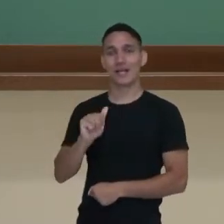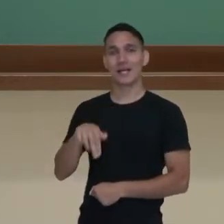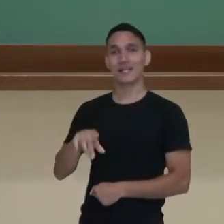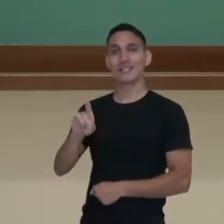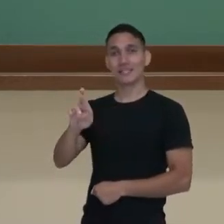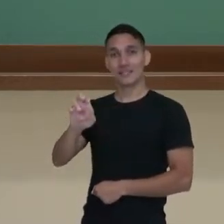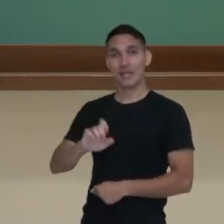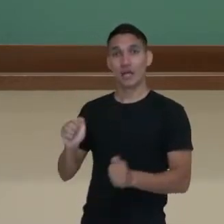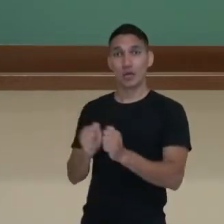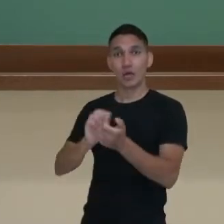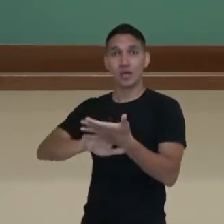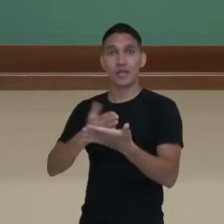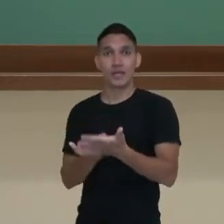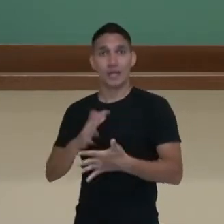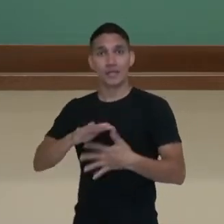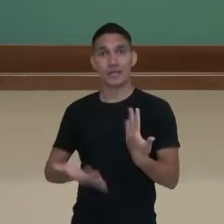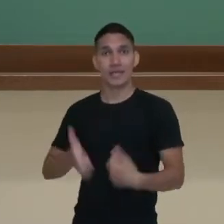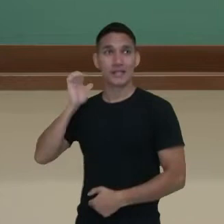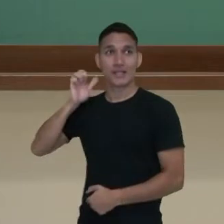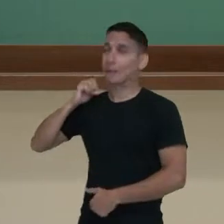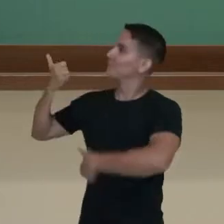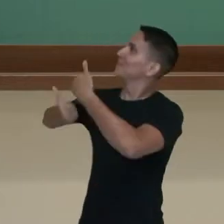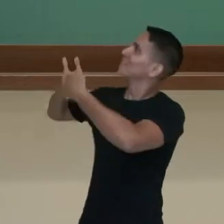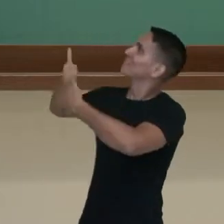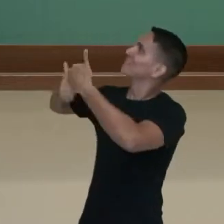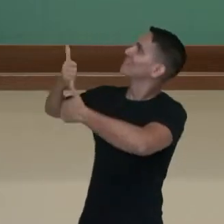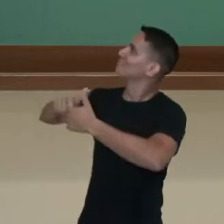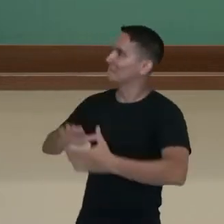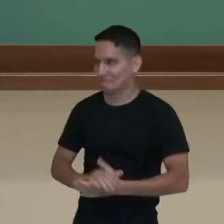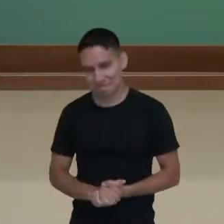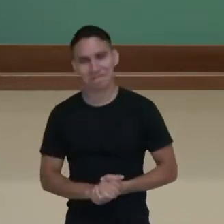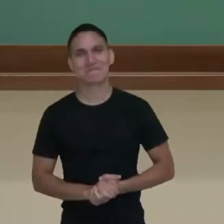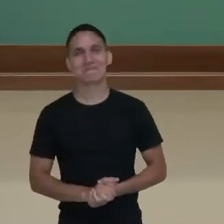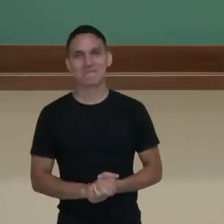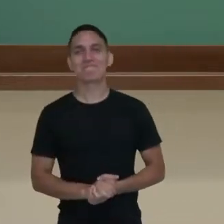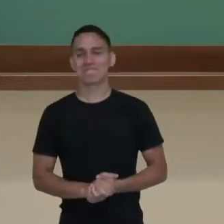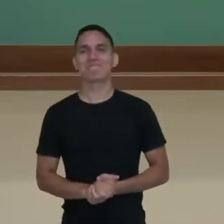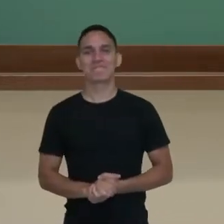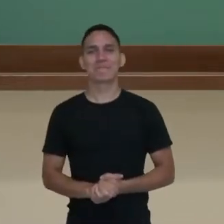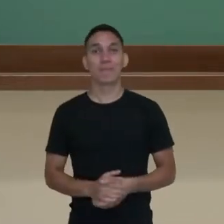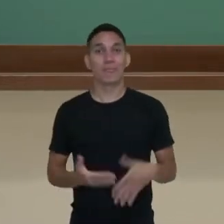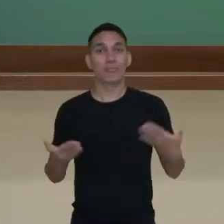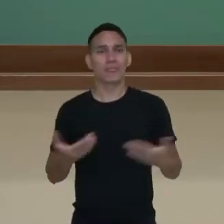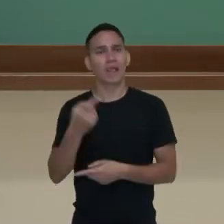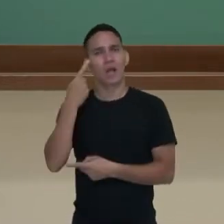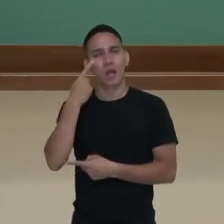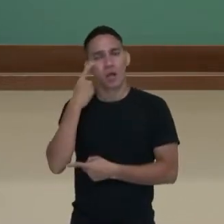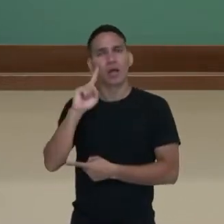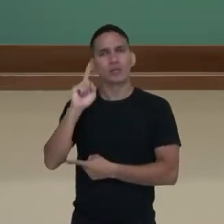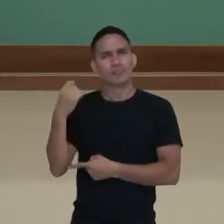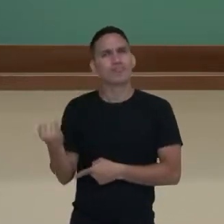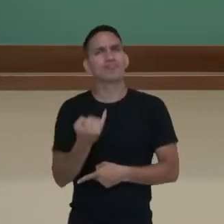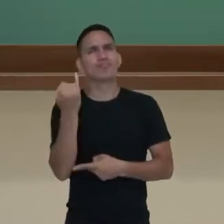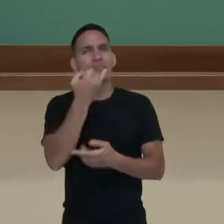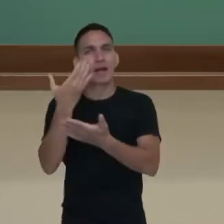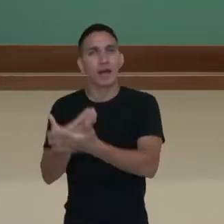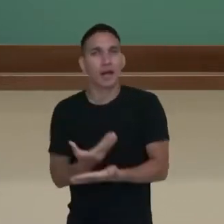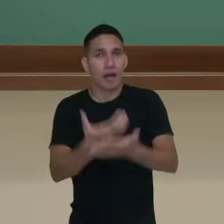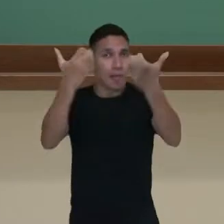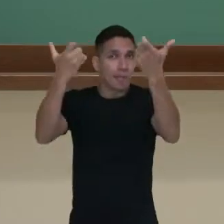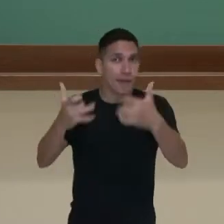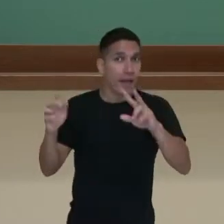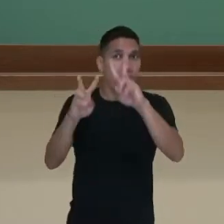o intérprete de Libras, o Ezion. Tudo bem, Ezion? Muito bem. Então, nessa importante aula falaremos